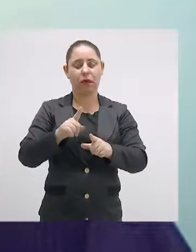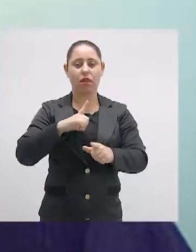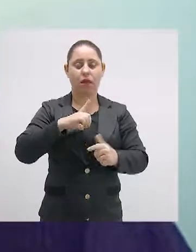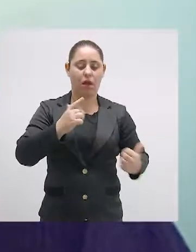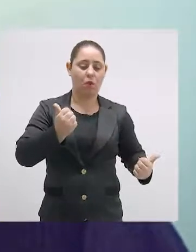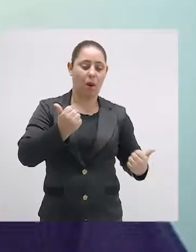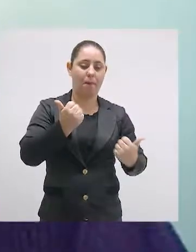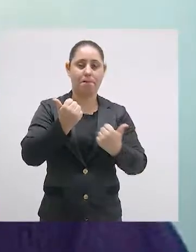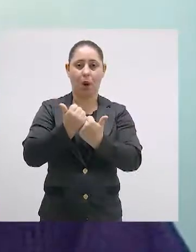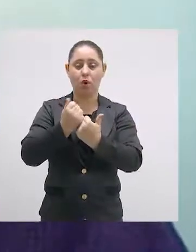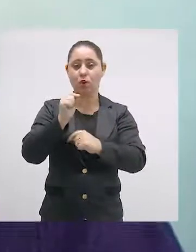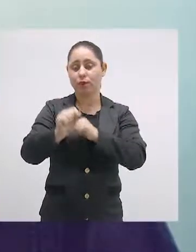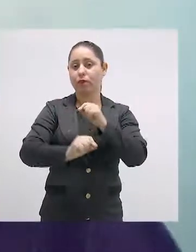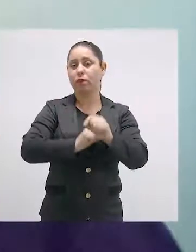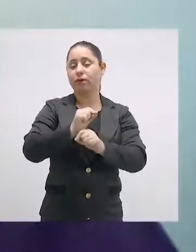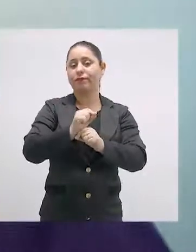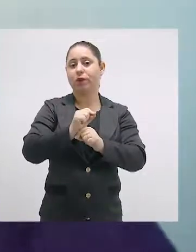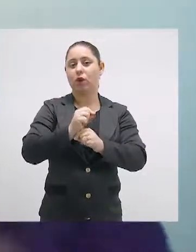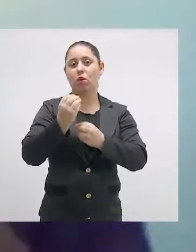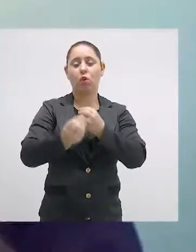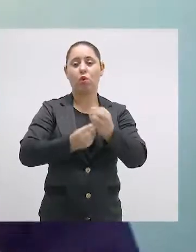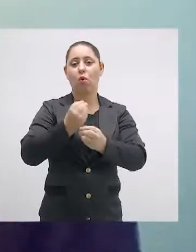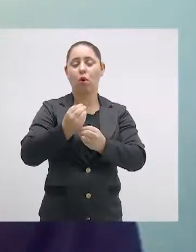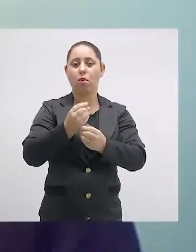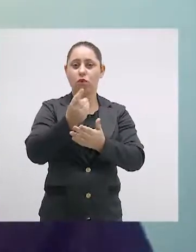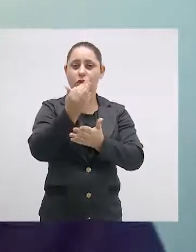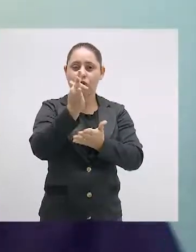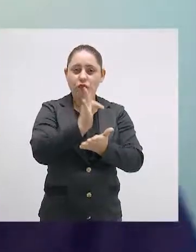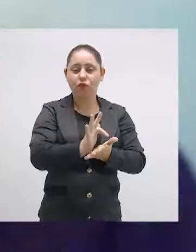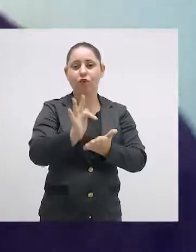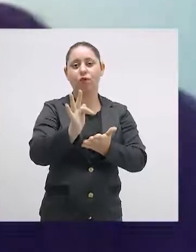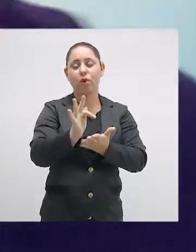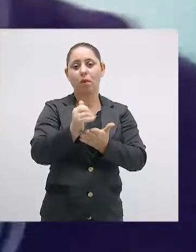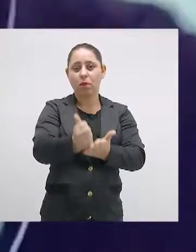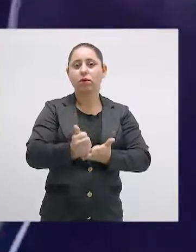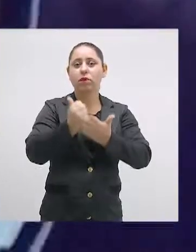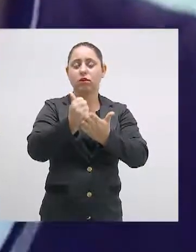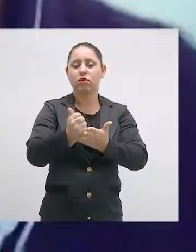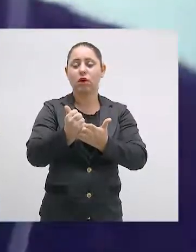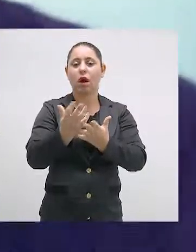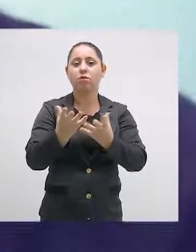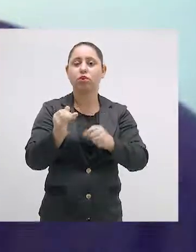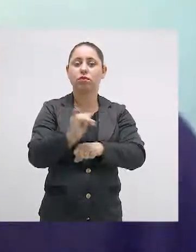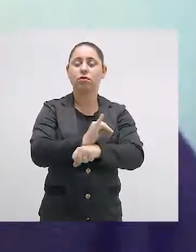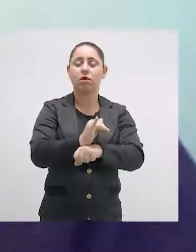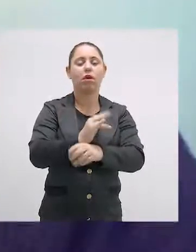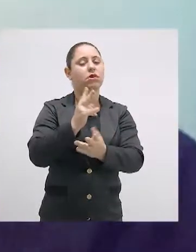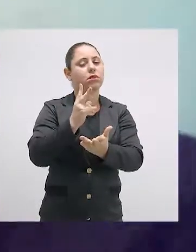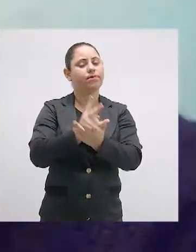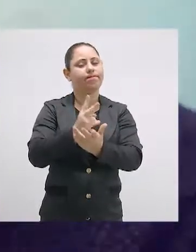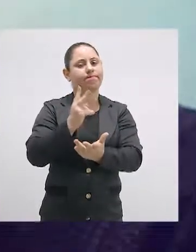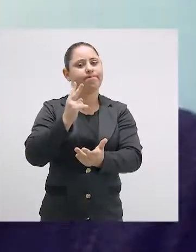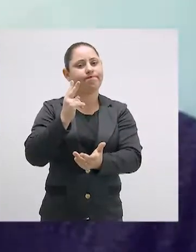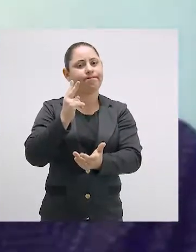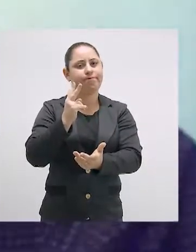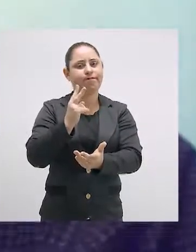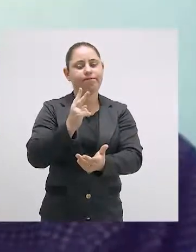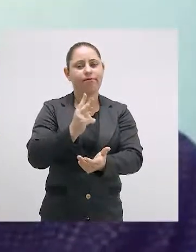vida, ter esse apoio na forma de um fundo para poder me ajudar a fazer várias ações.